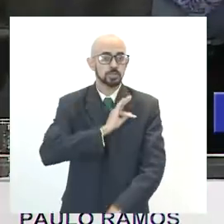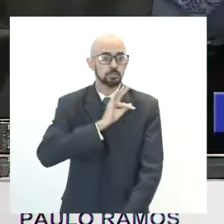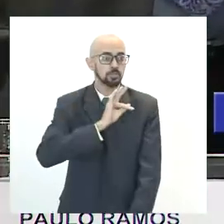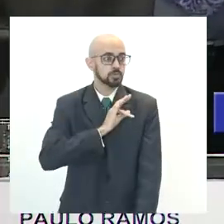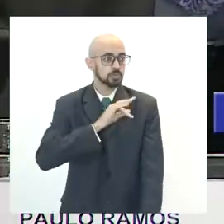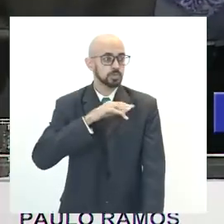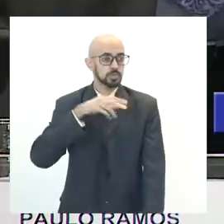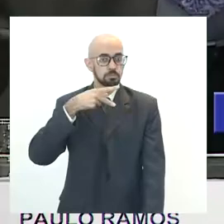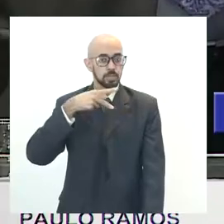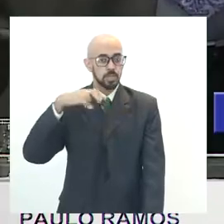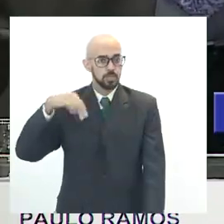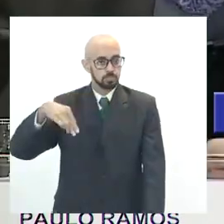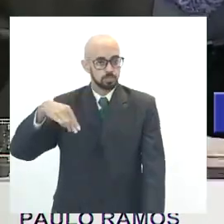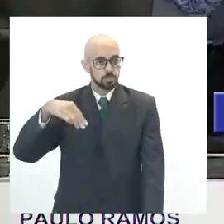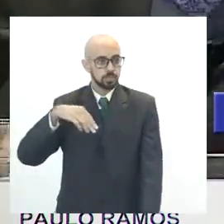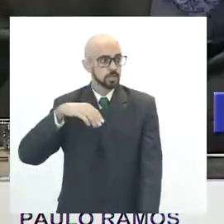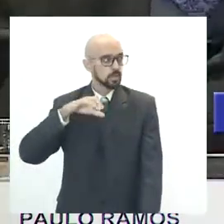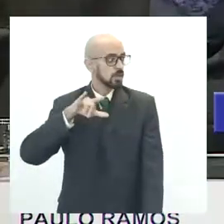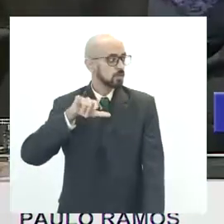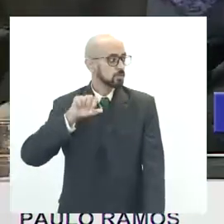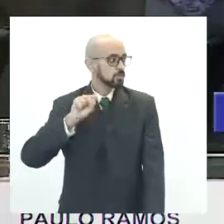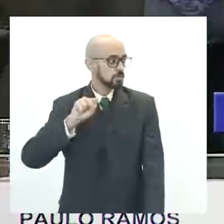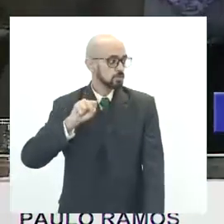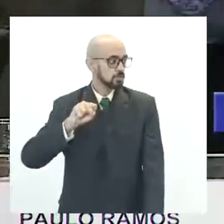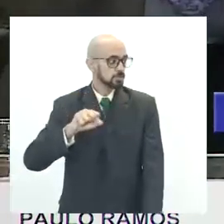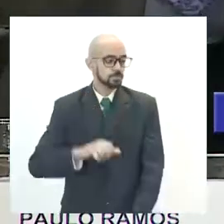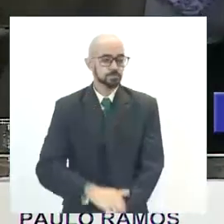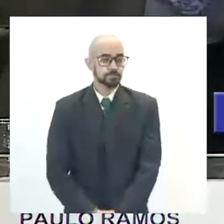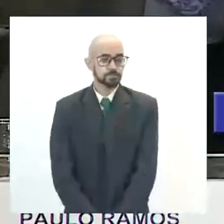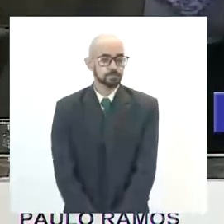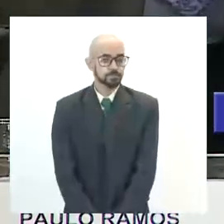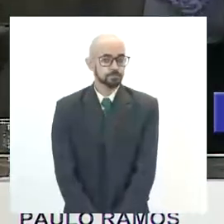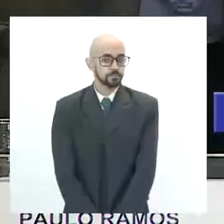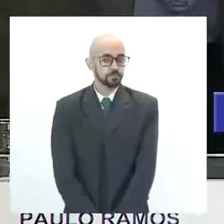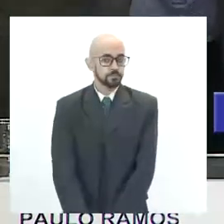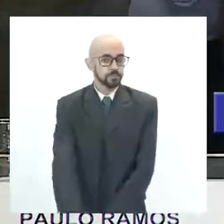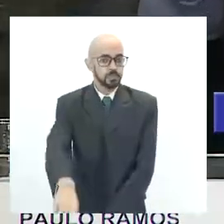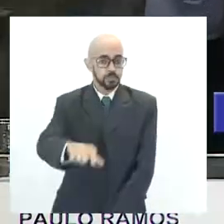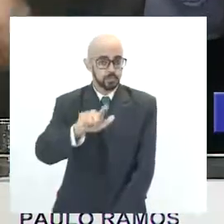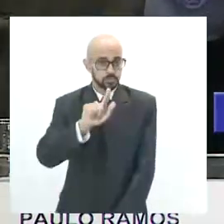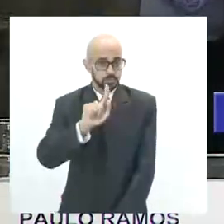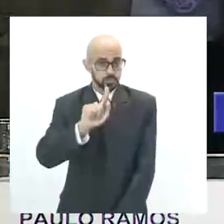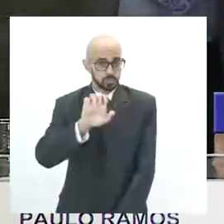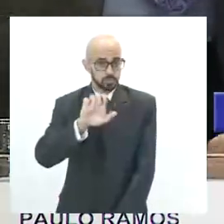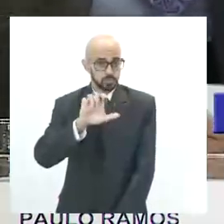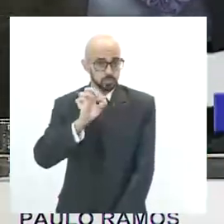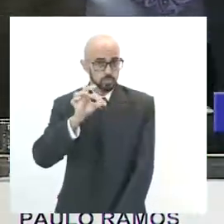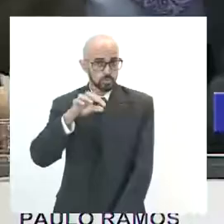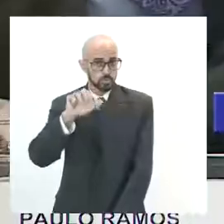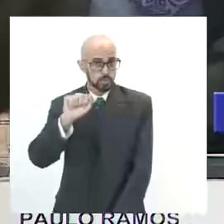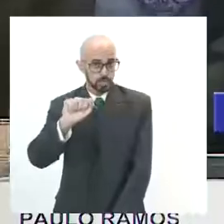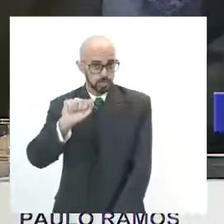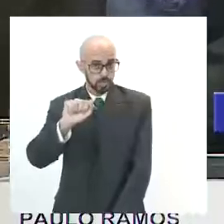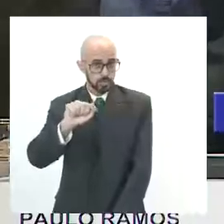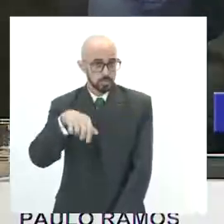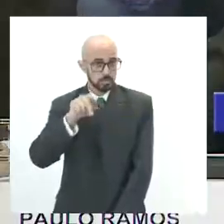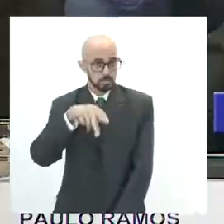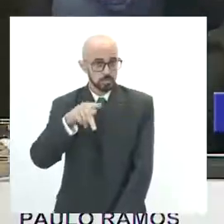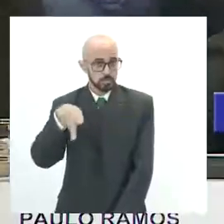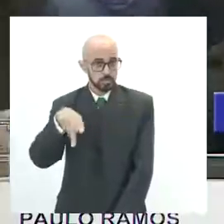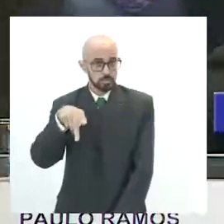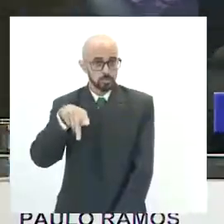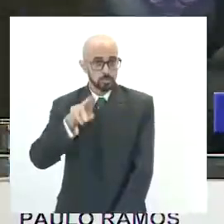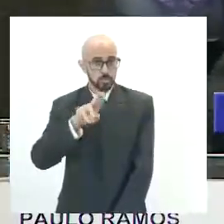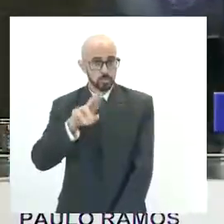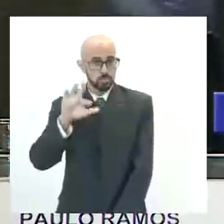ainda está aí A Cláudia está Jelta Terezinha professora da Universidade Federal Fluminense